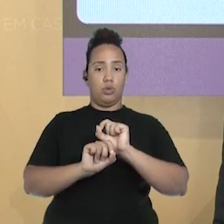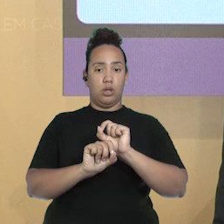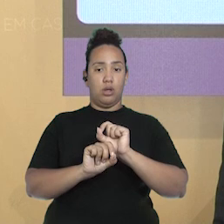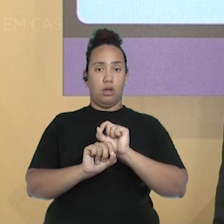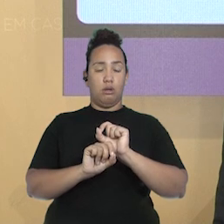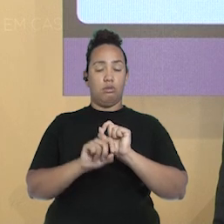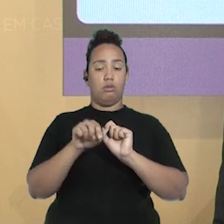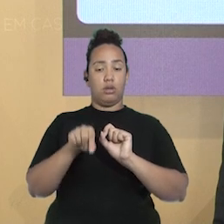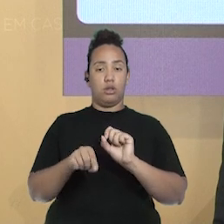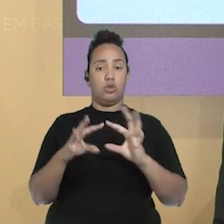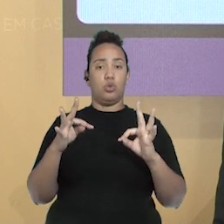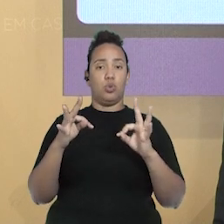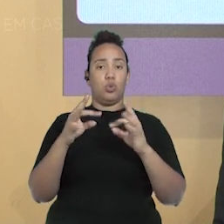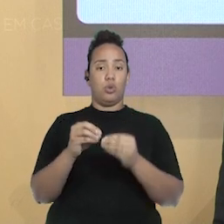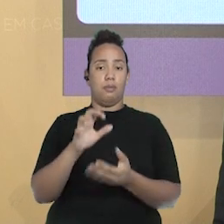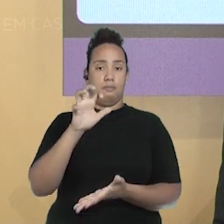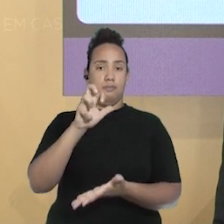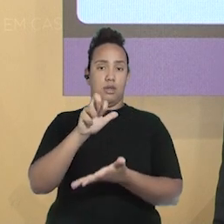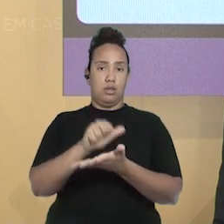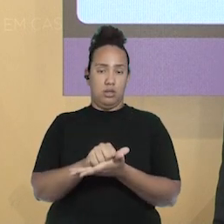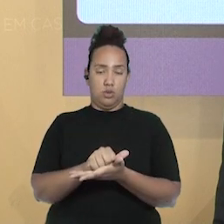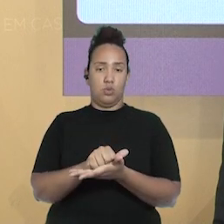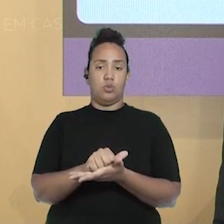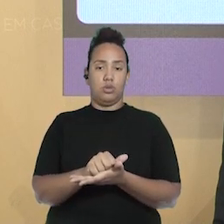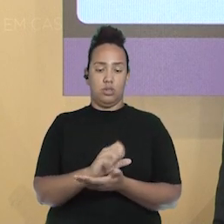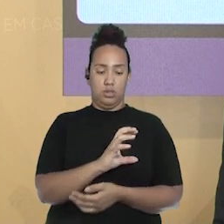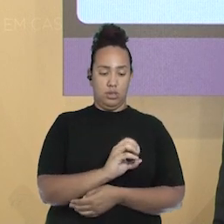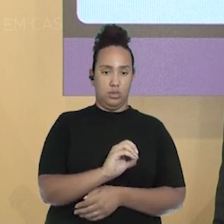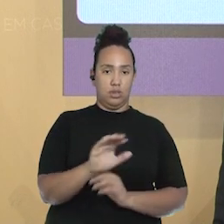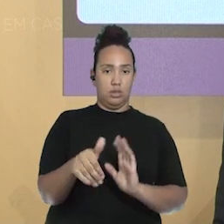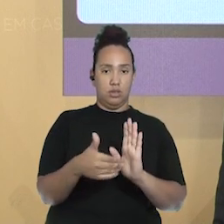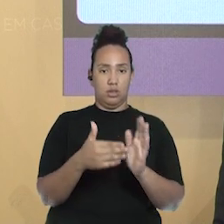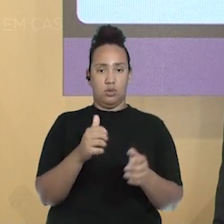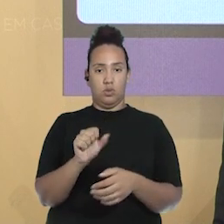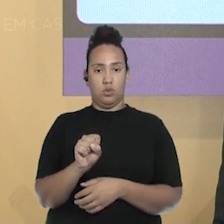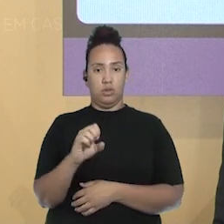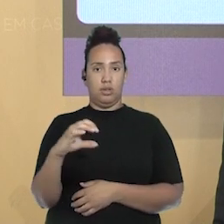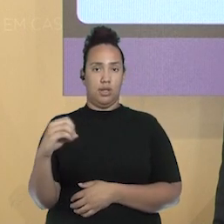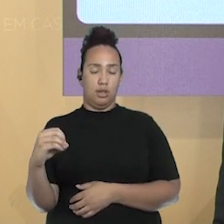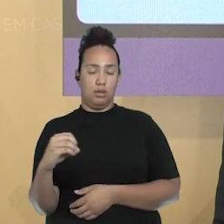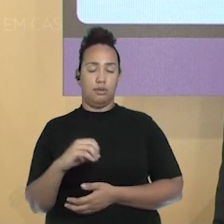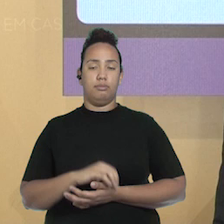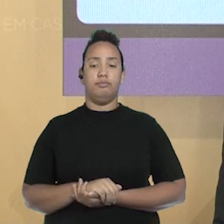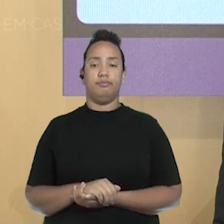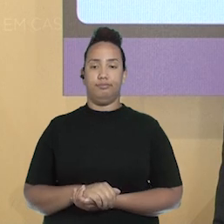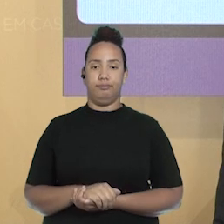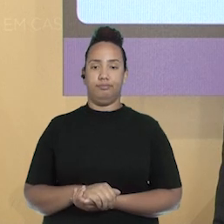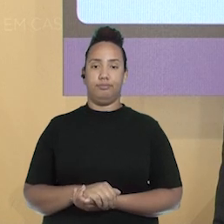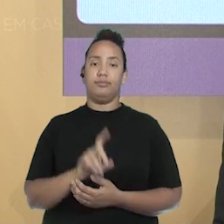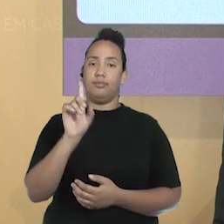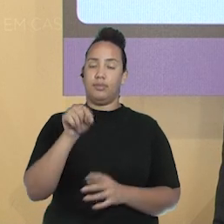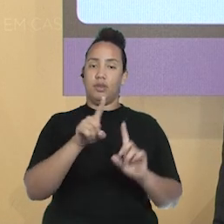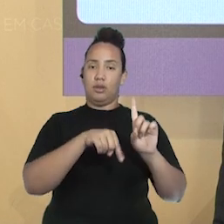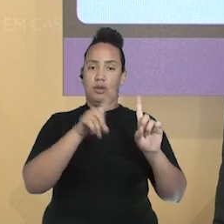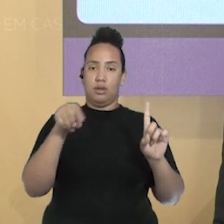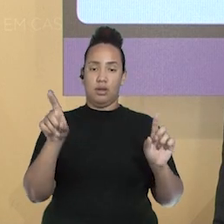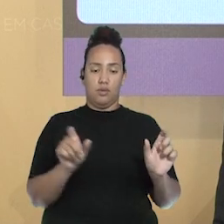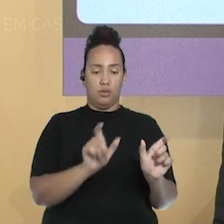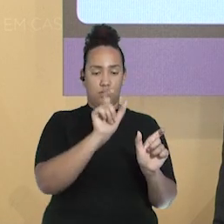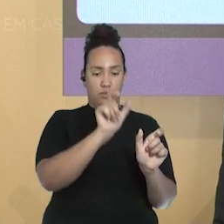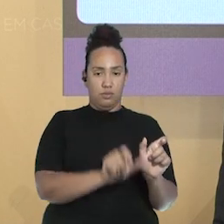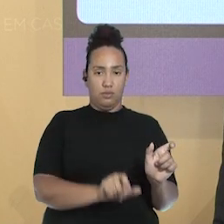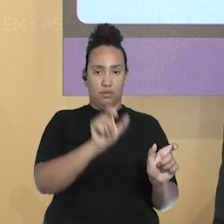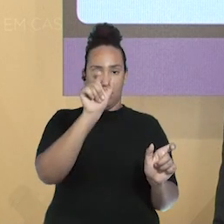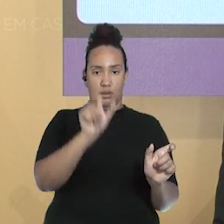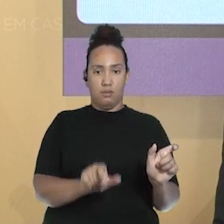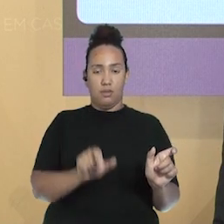limite total de matrículas, que vai de 0 a 80. Esse é o gráfico de colunas. Ele costuma ser